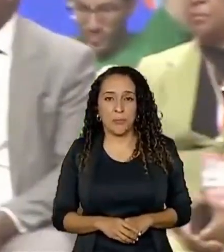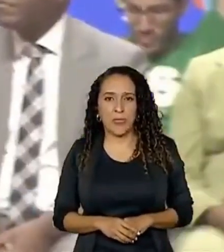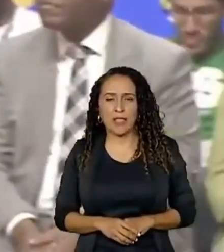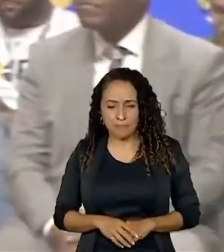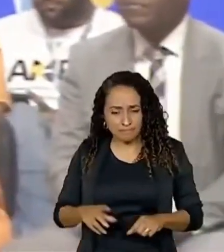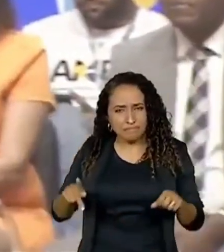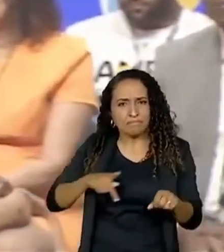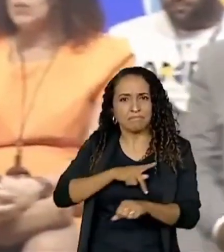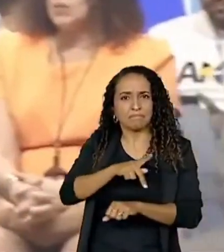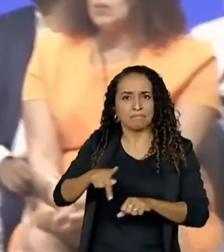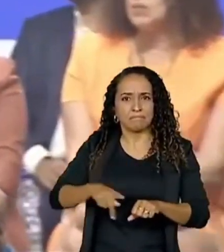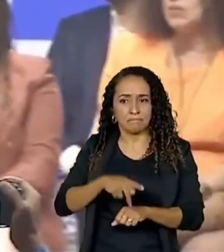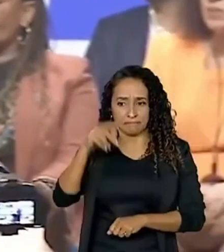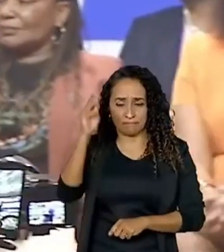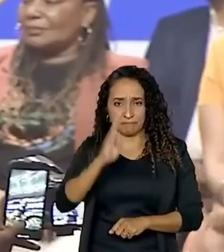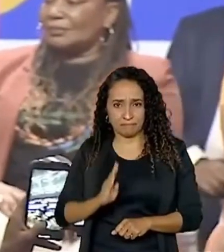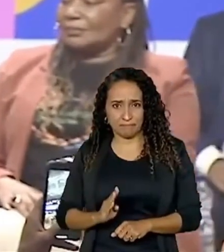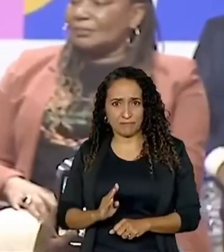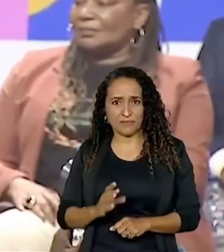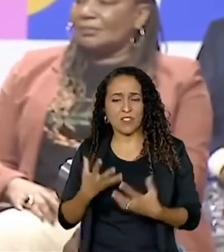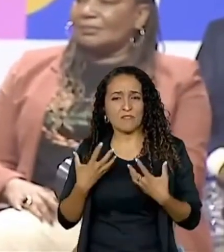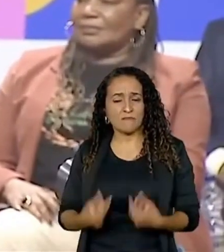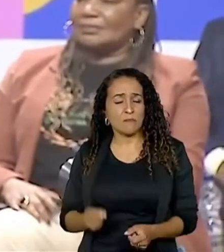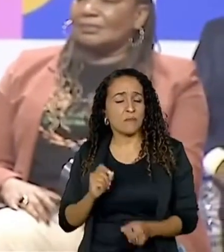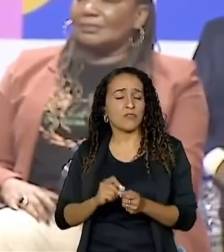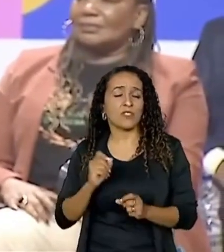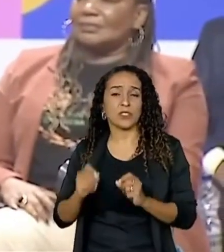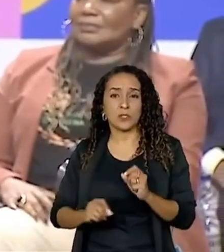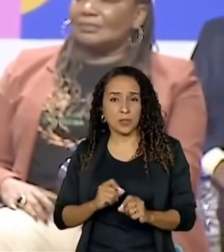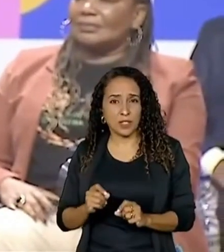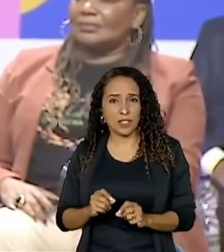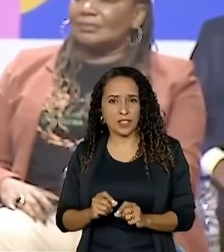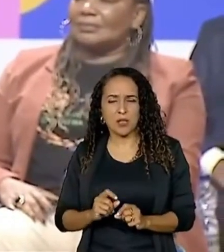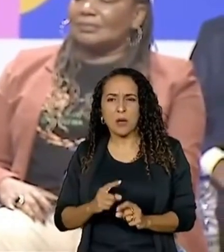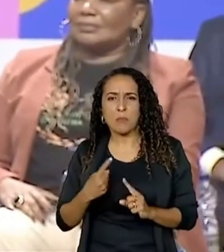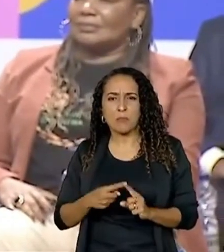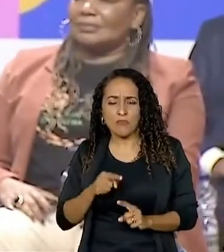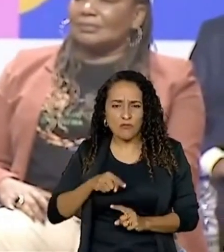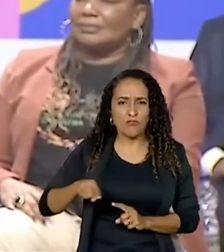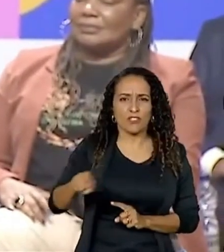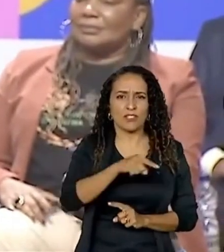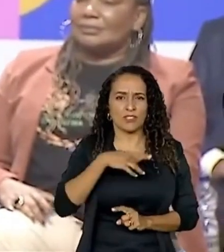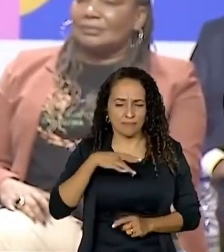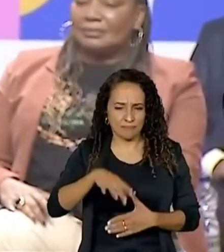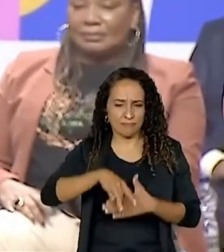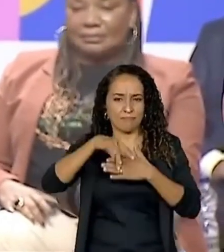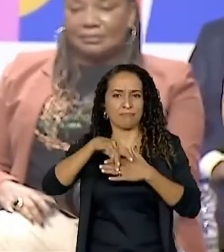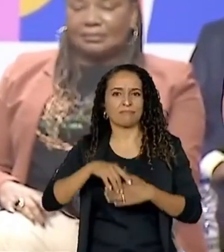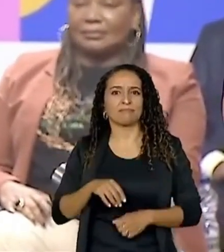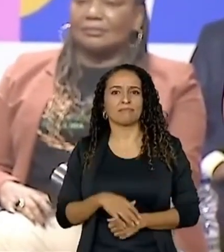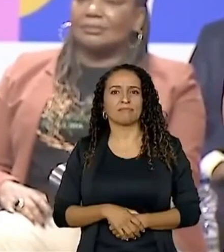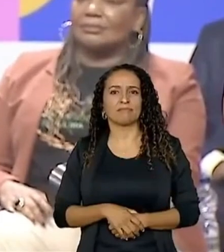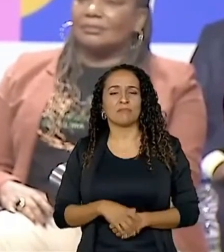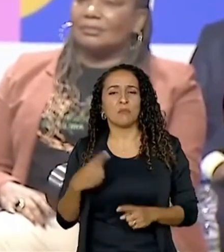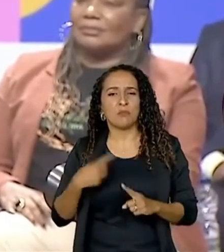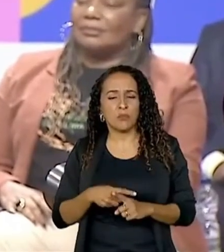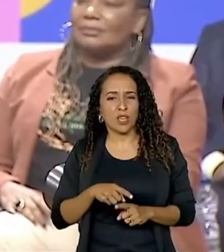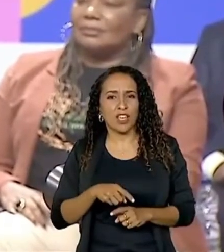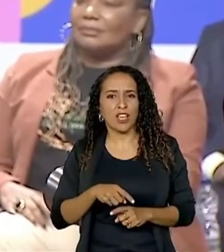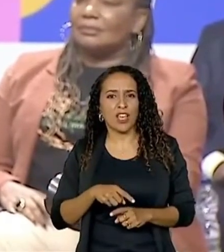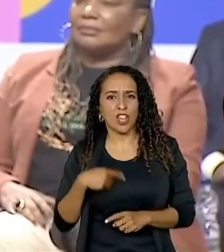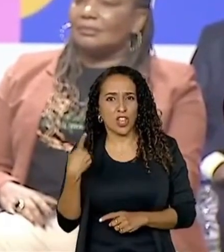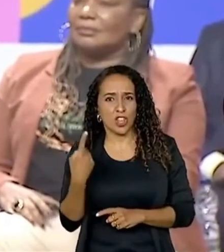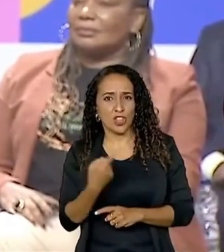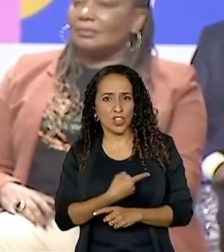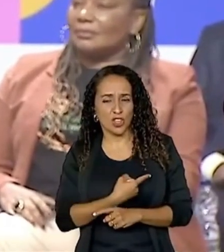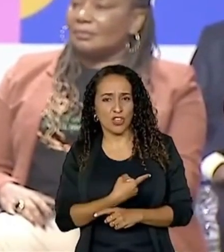Esse país nós vamos fazer porque vocês me elegeram. Esse país nós vamos fazer